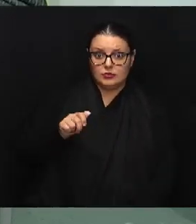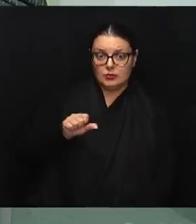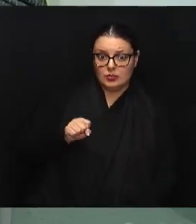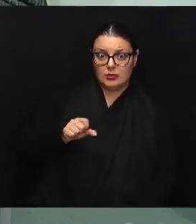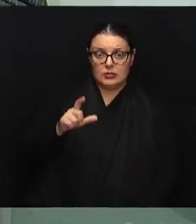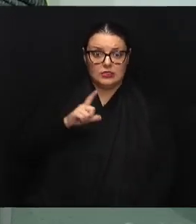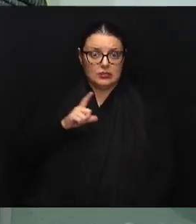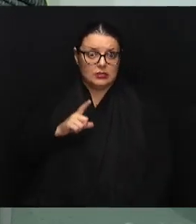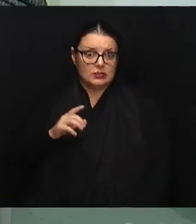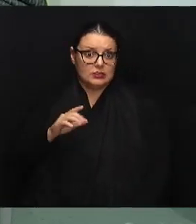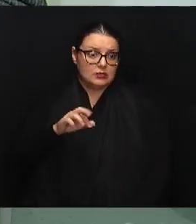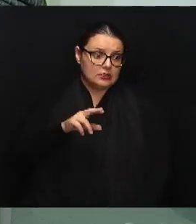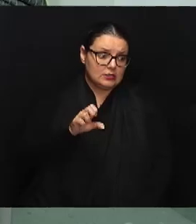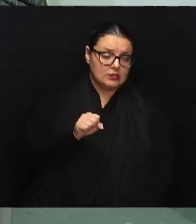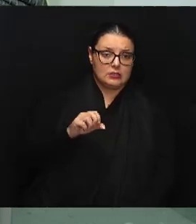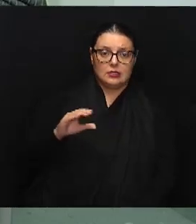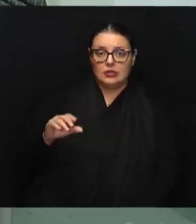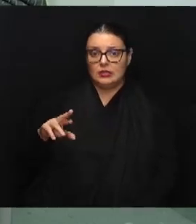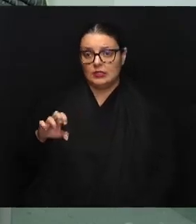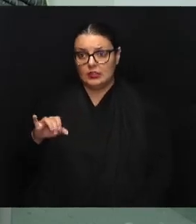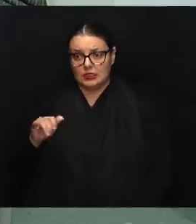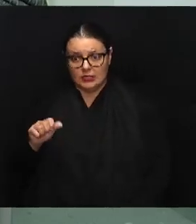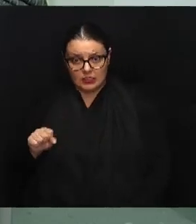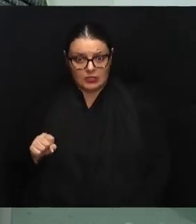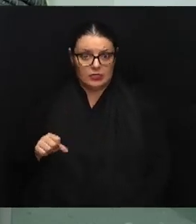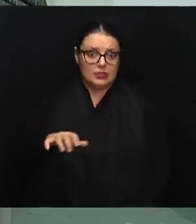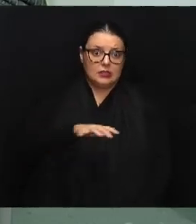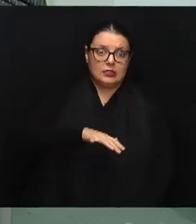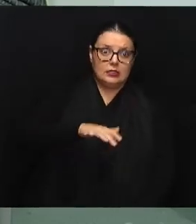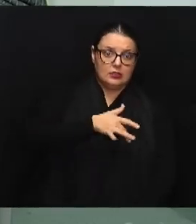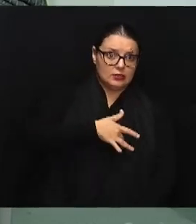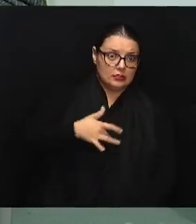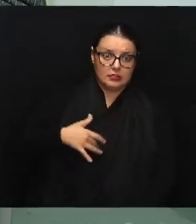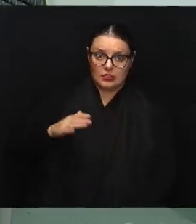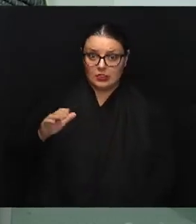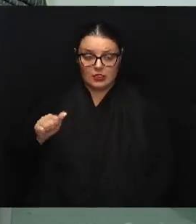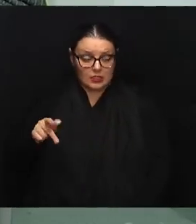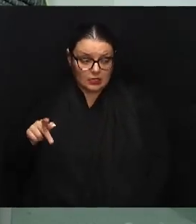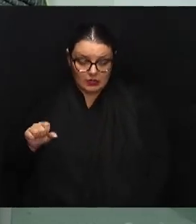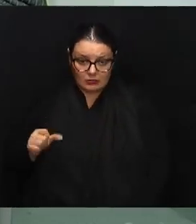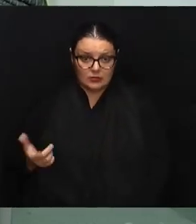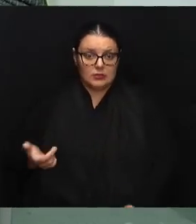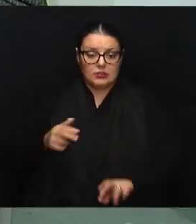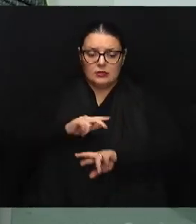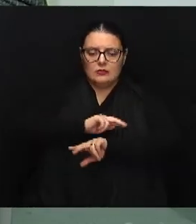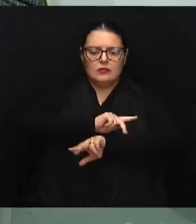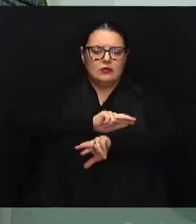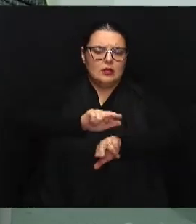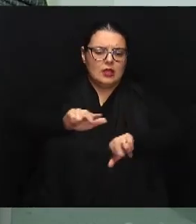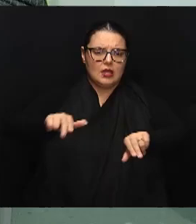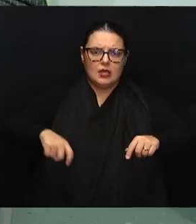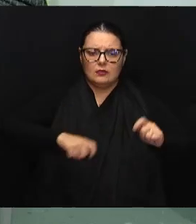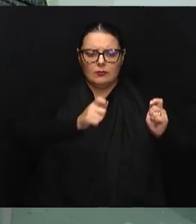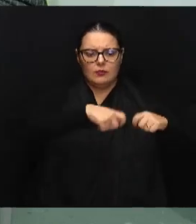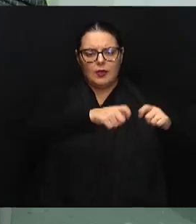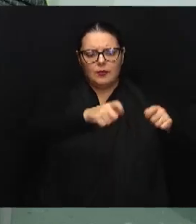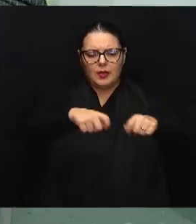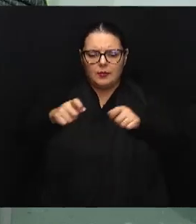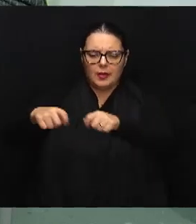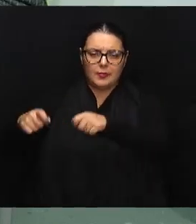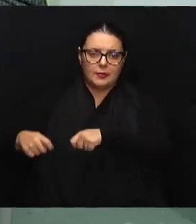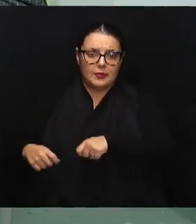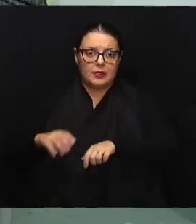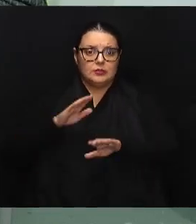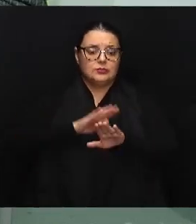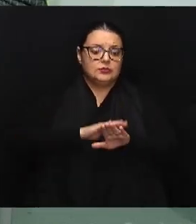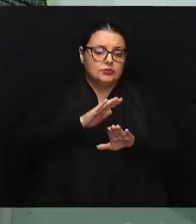aí os CRAS, CREAS, na área da saúde, CAPES. Então você vê uma abertura imensa aí de